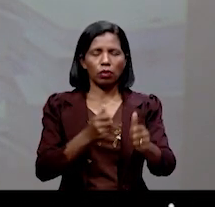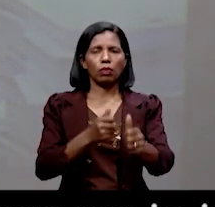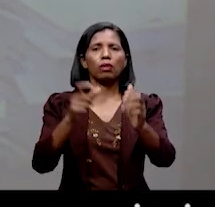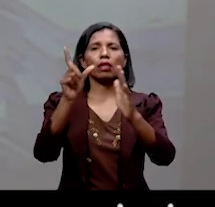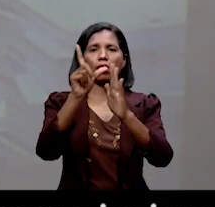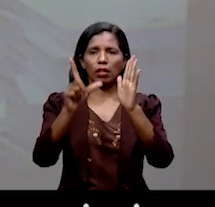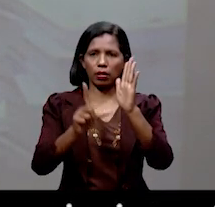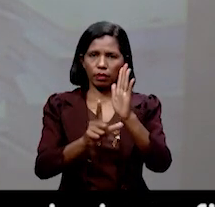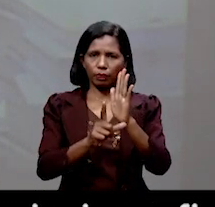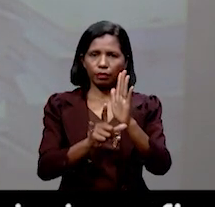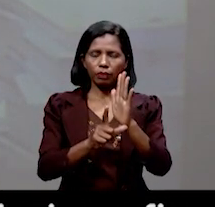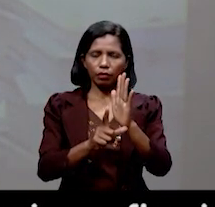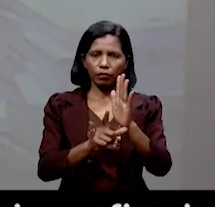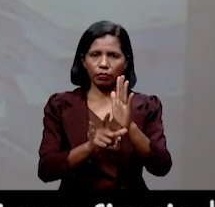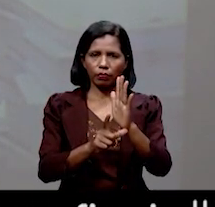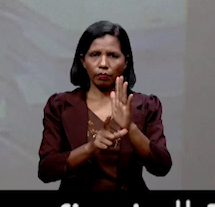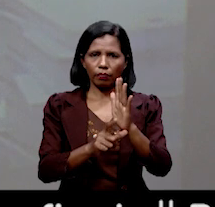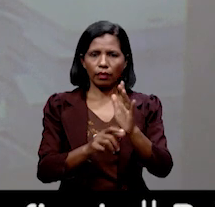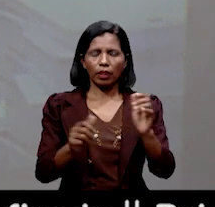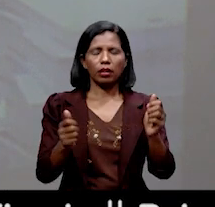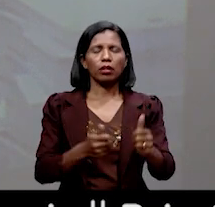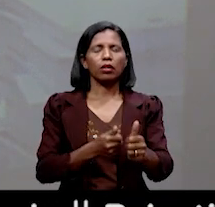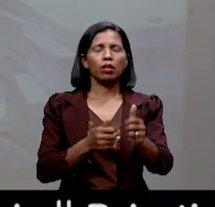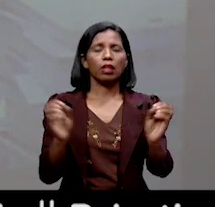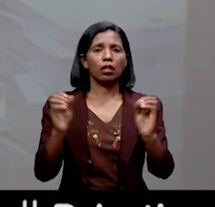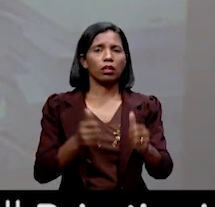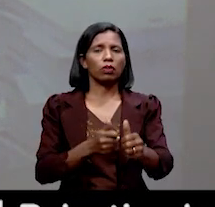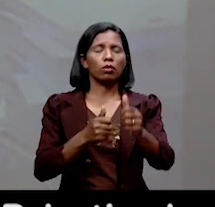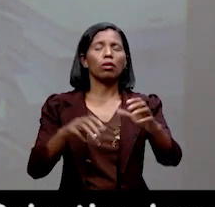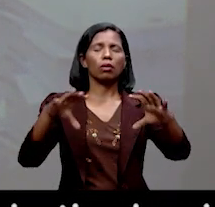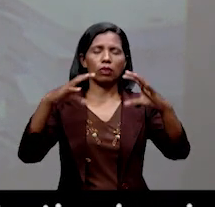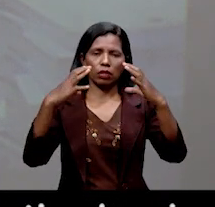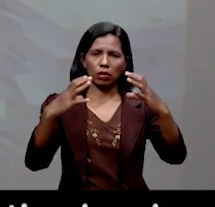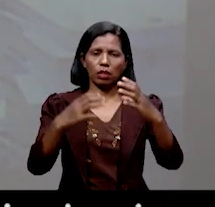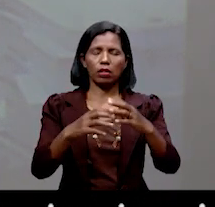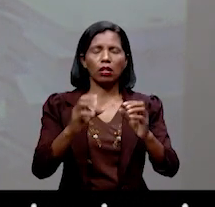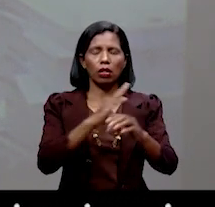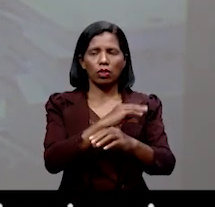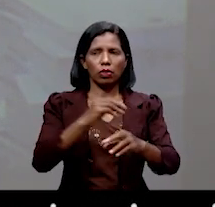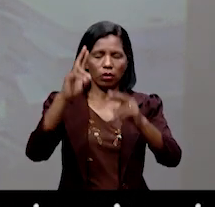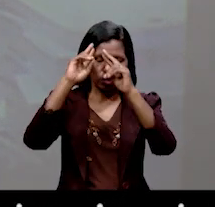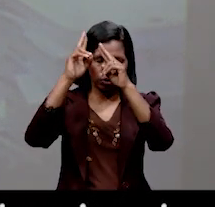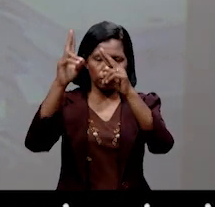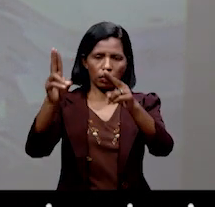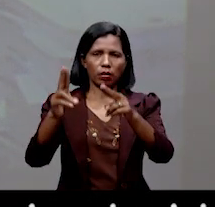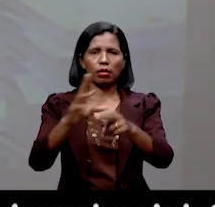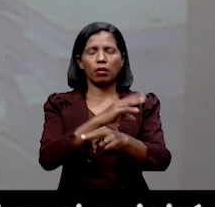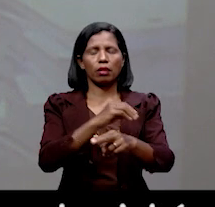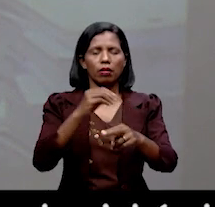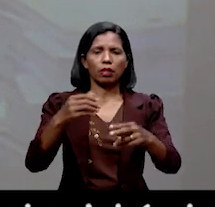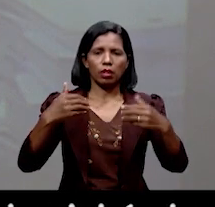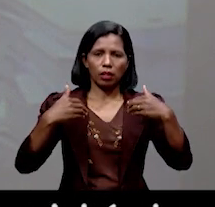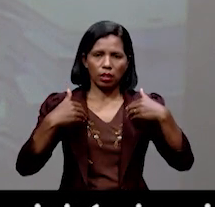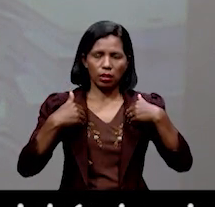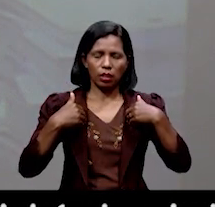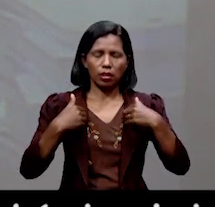no atuíra Constituição, no respeito da separação dos poderes dentro do órgão